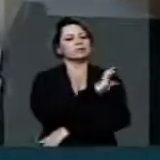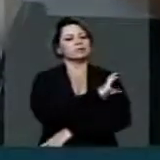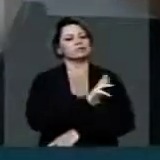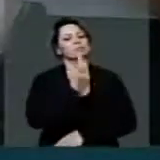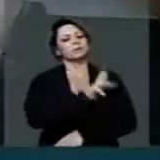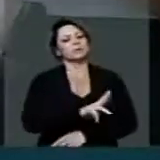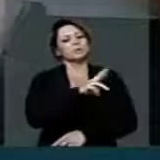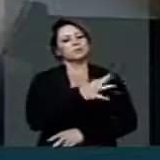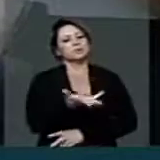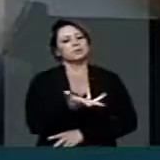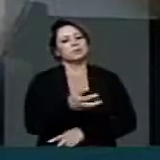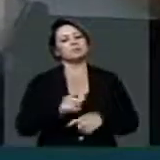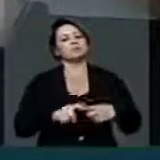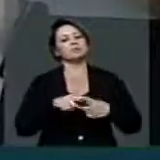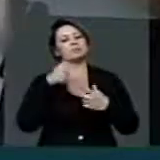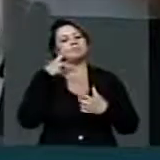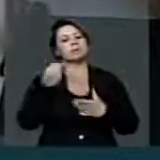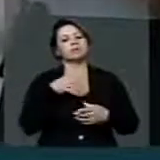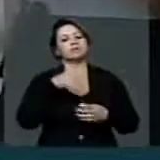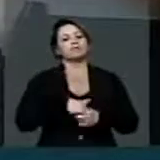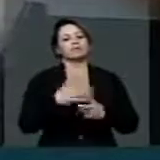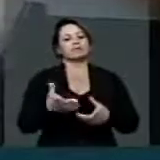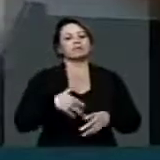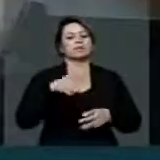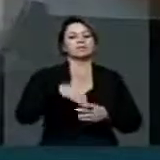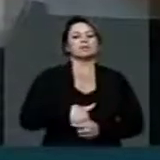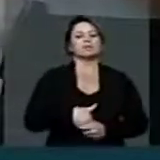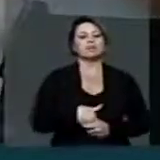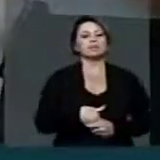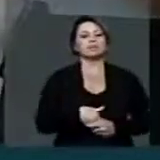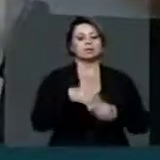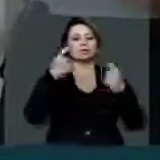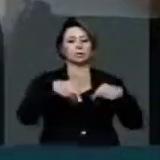Então, não há por que votar na matéria. Por isso, nós votamos contra a emenda. Não.